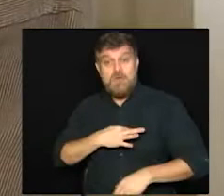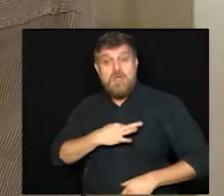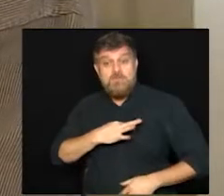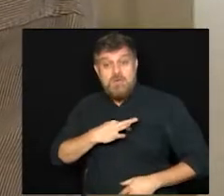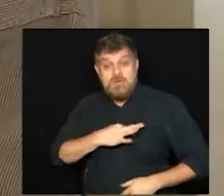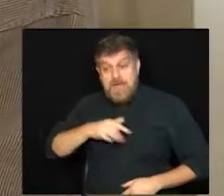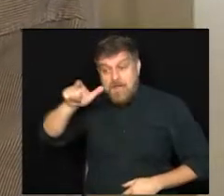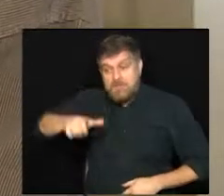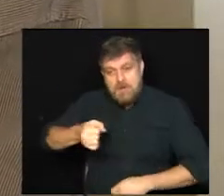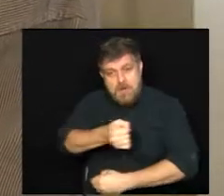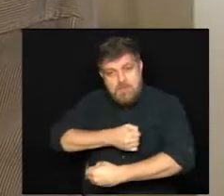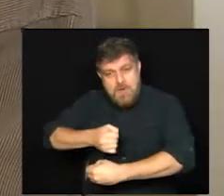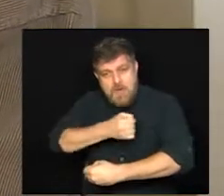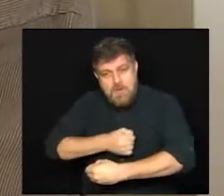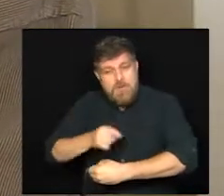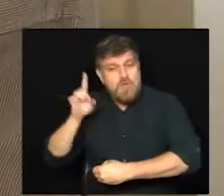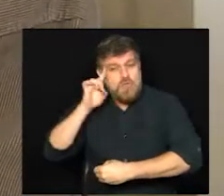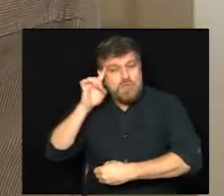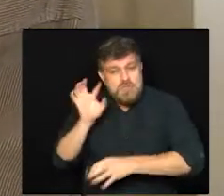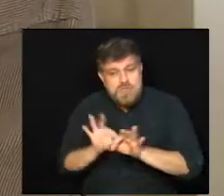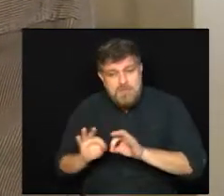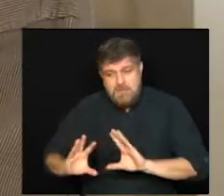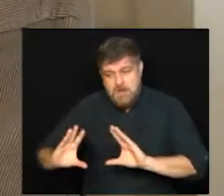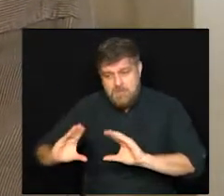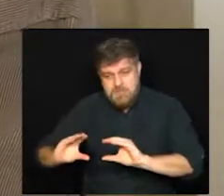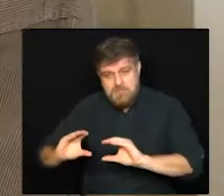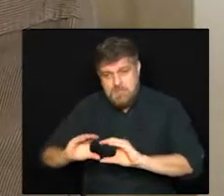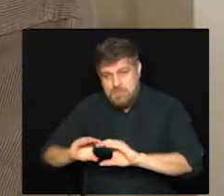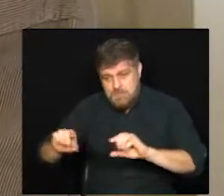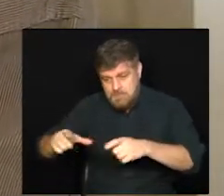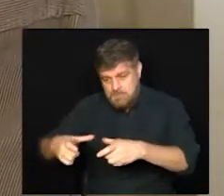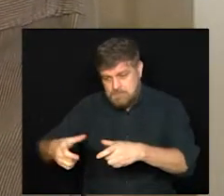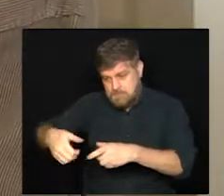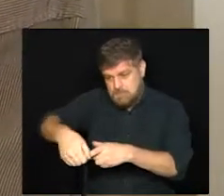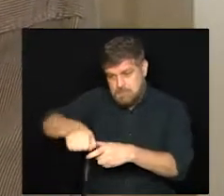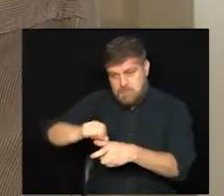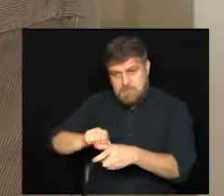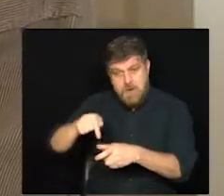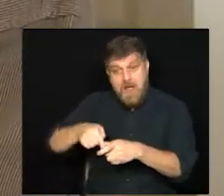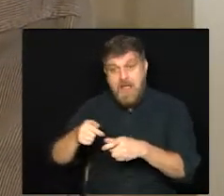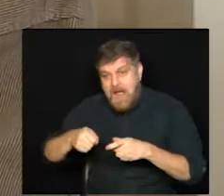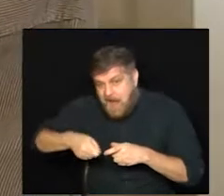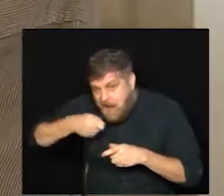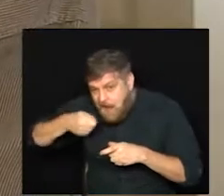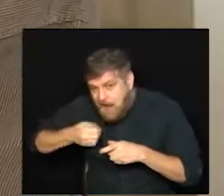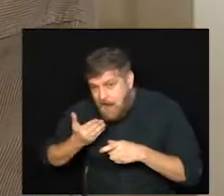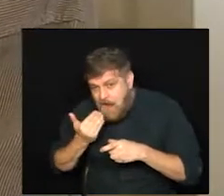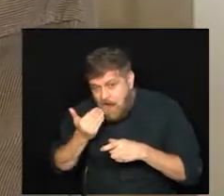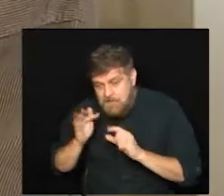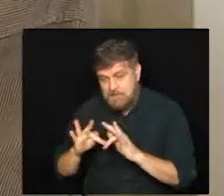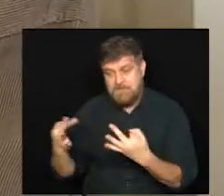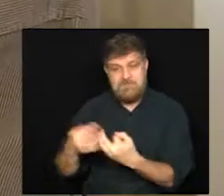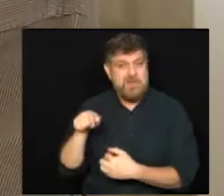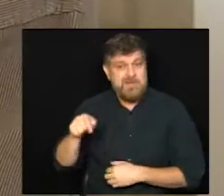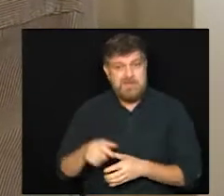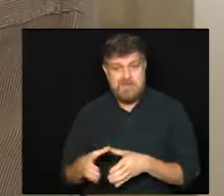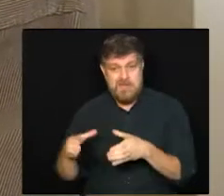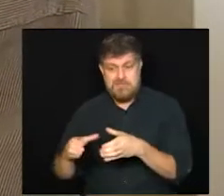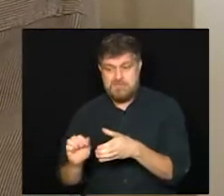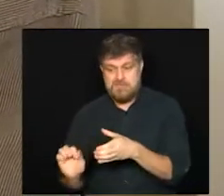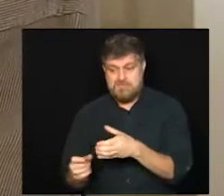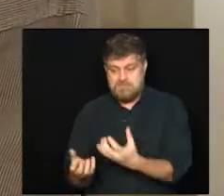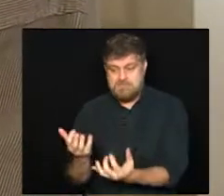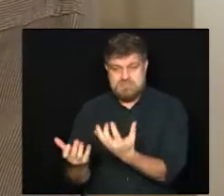que fazem comida, marmita todo dia, ou para comunidades que estão mais vulneráveis, né, famílias que estão sem o seu gás, por exemplo,